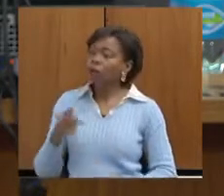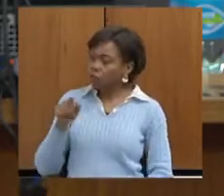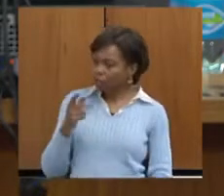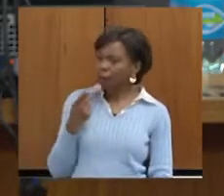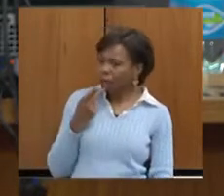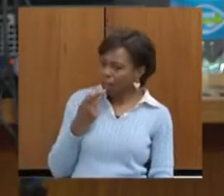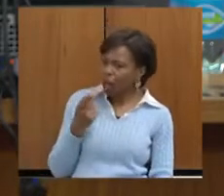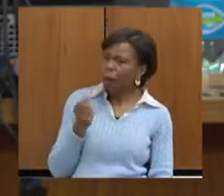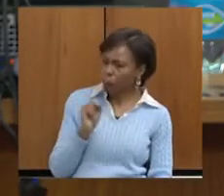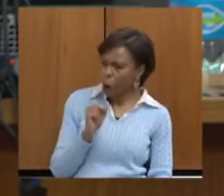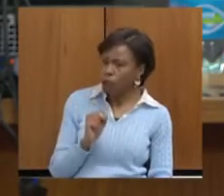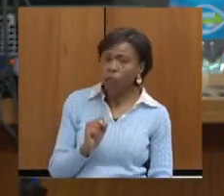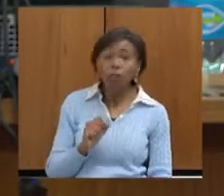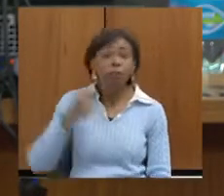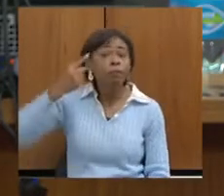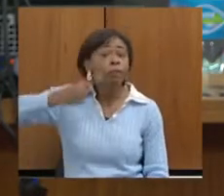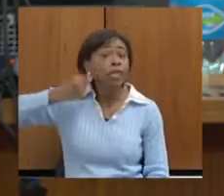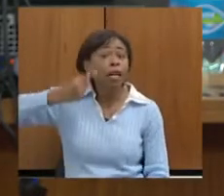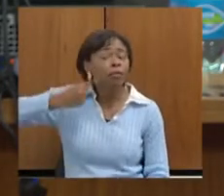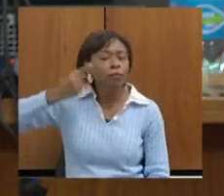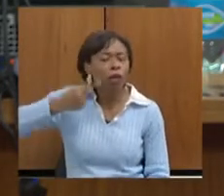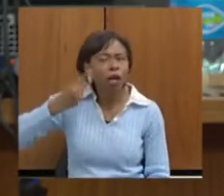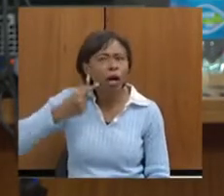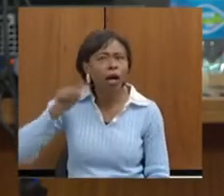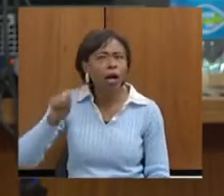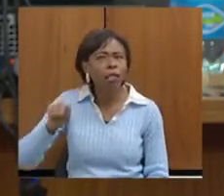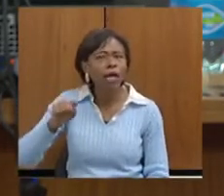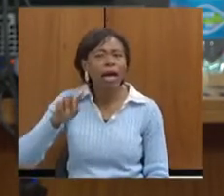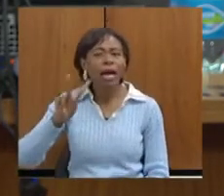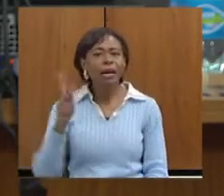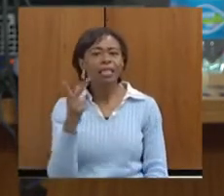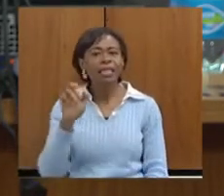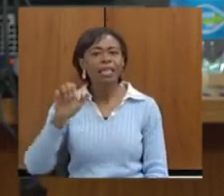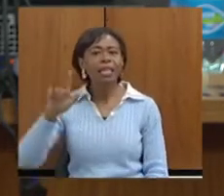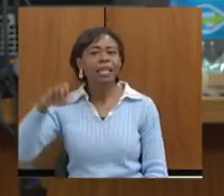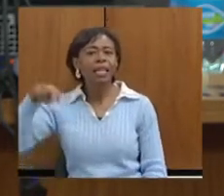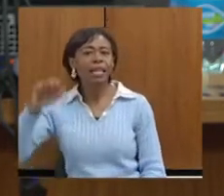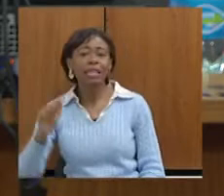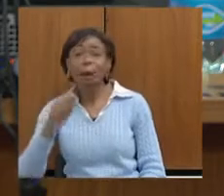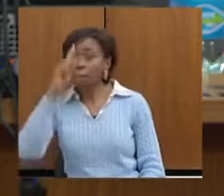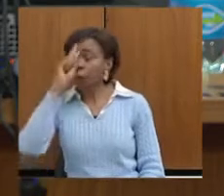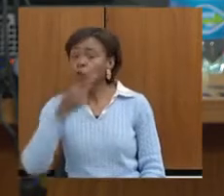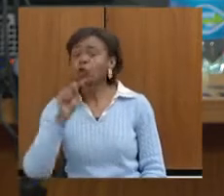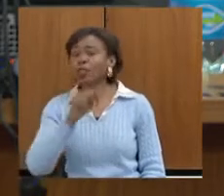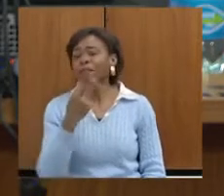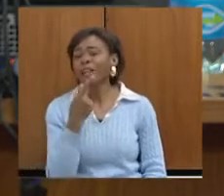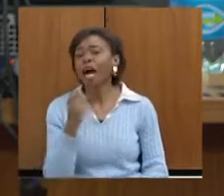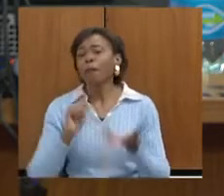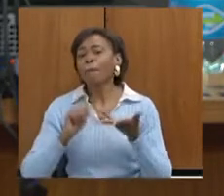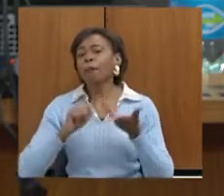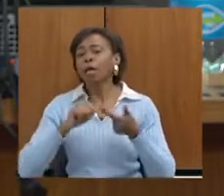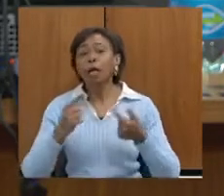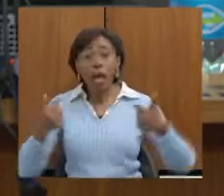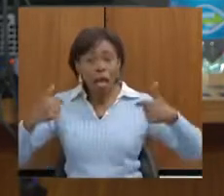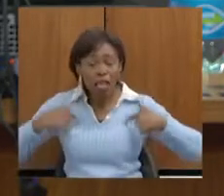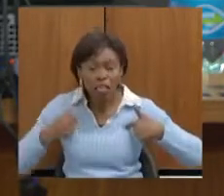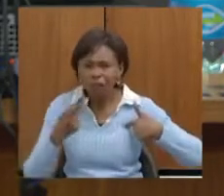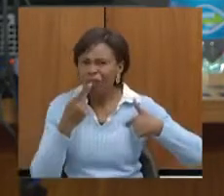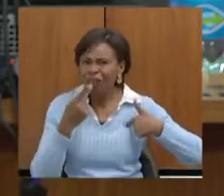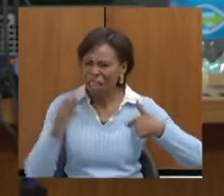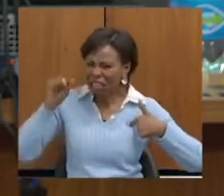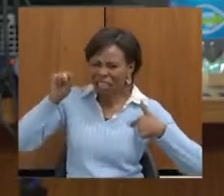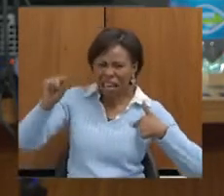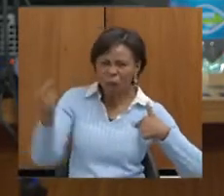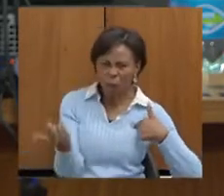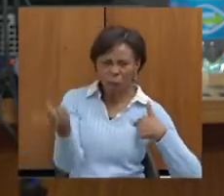podia falar isso isso advogada Helena mandou você falar isso isso eu não vou falar O que é a